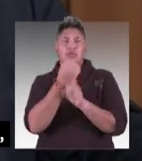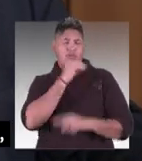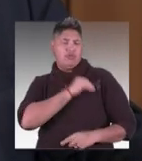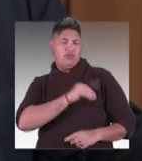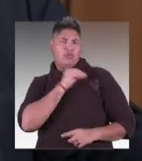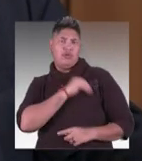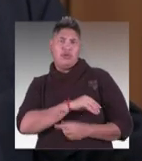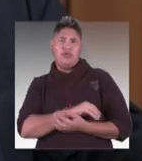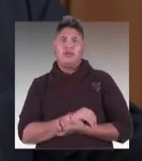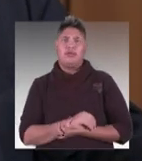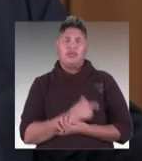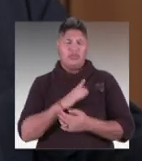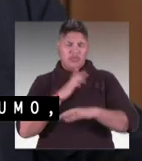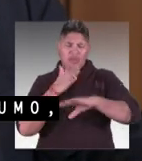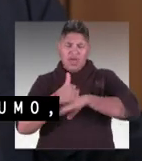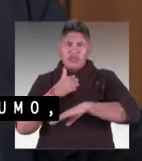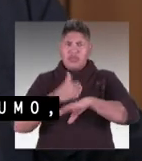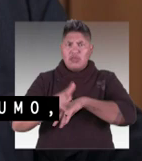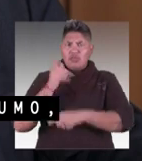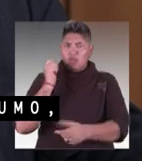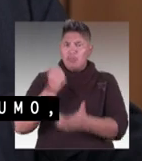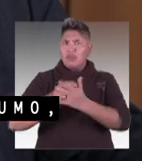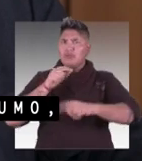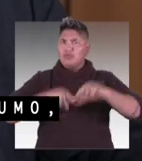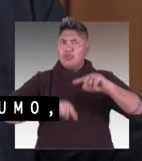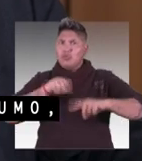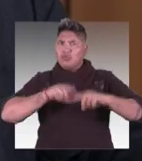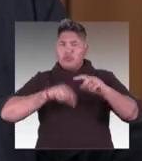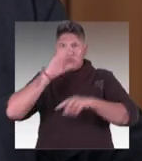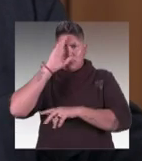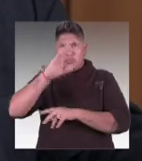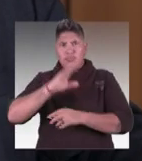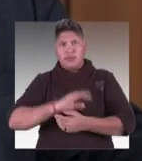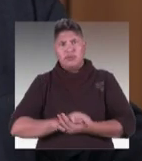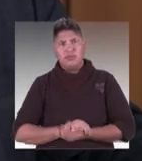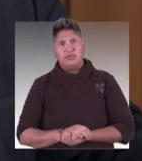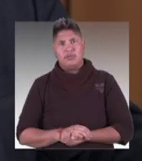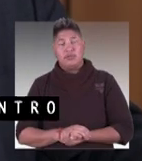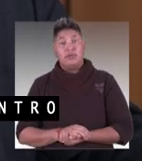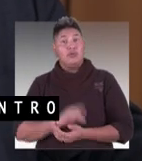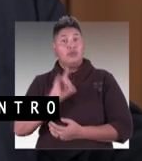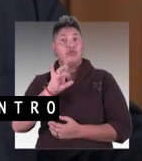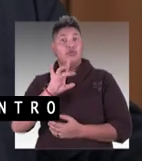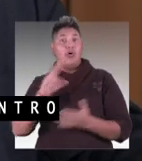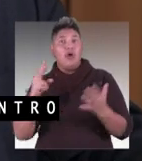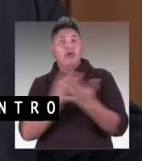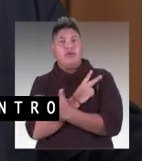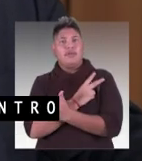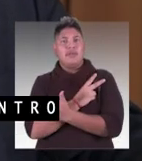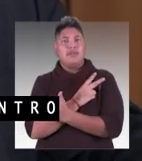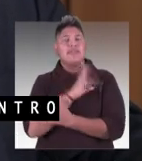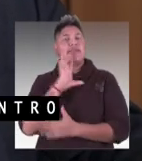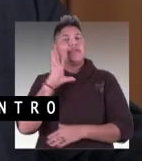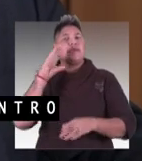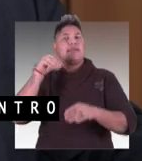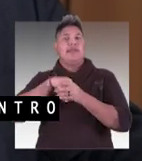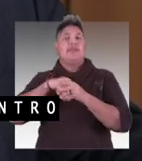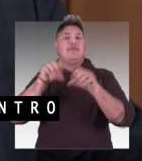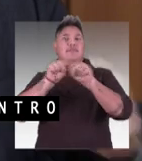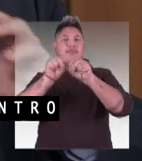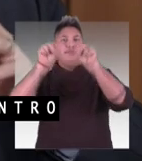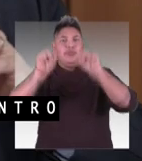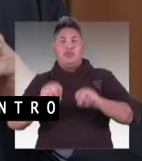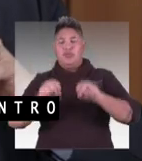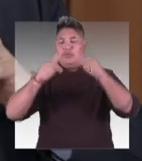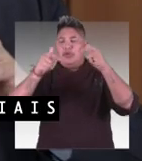pessoas tenham acesso a esses bens de consumo, principalmente. E isso só ocorre dentro de um